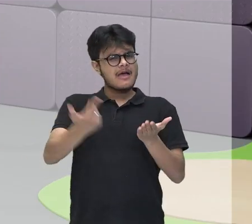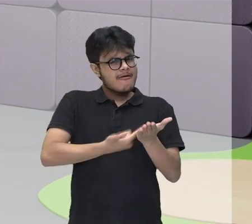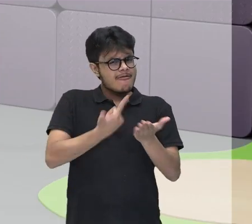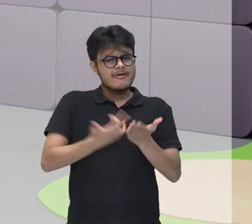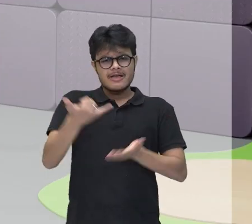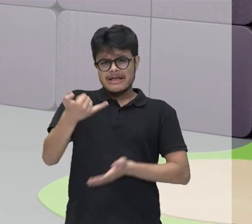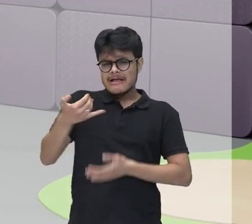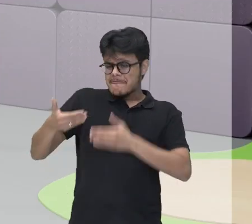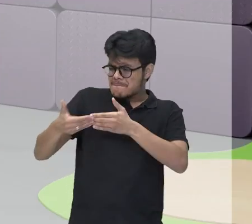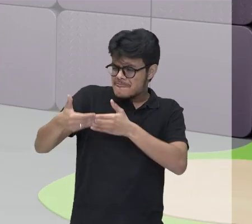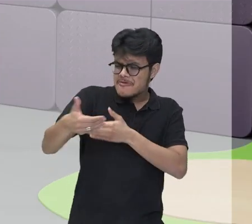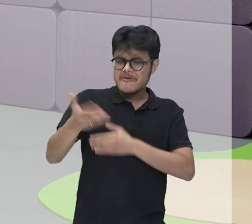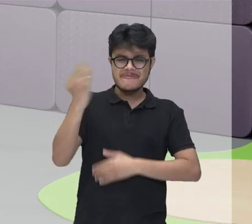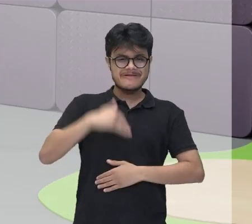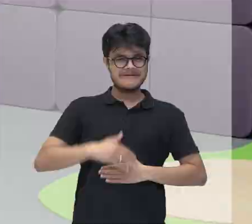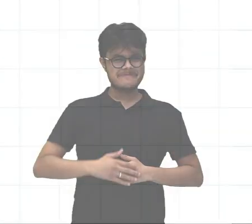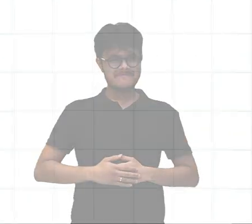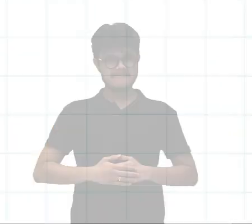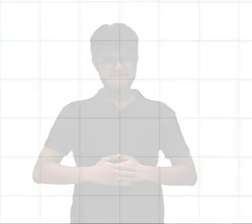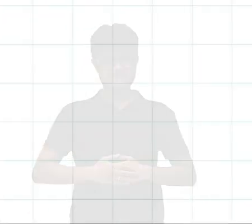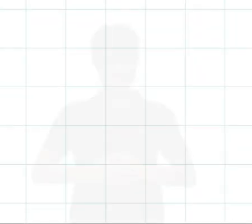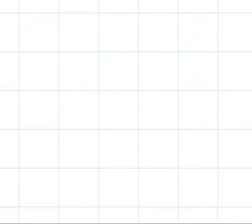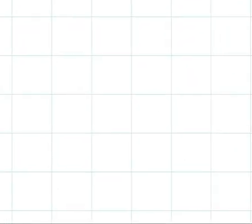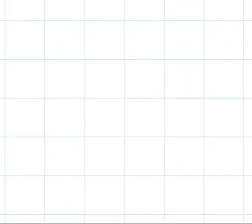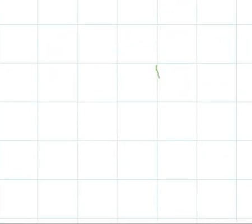na mão e vamos para a nossa aula.